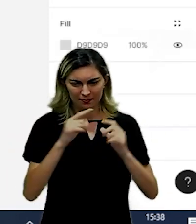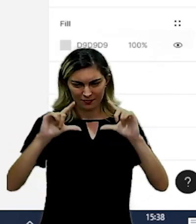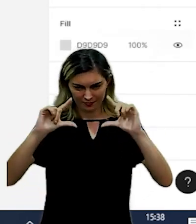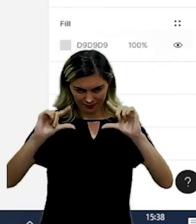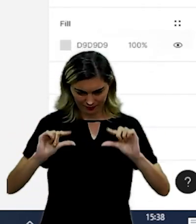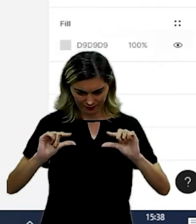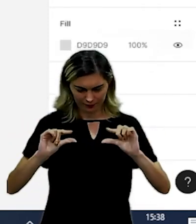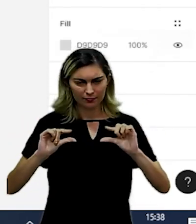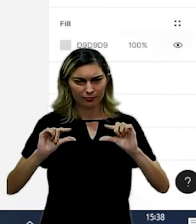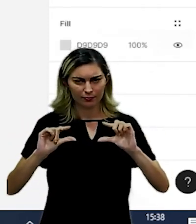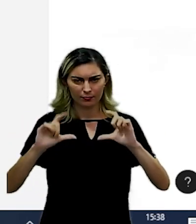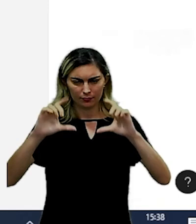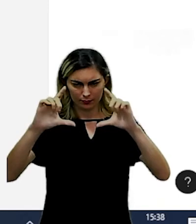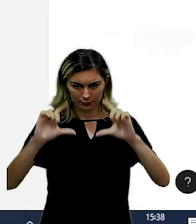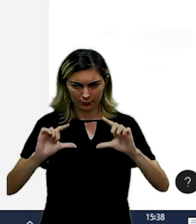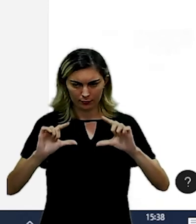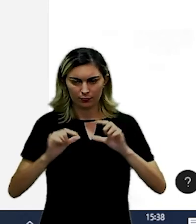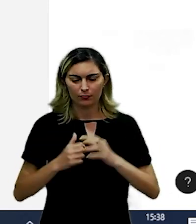bem?